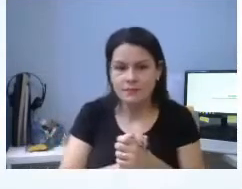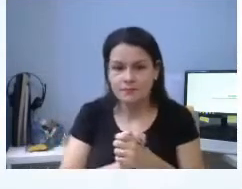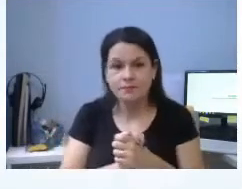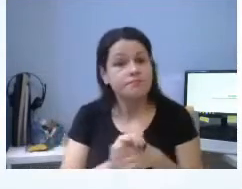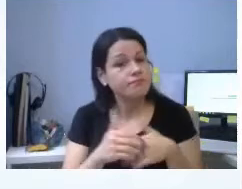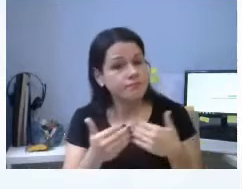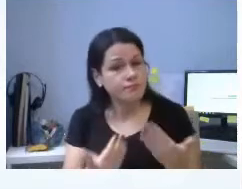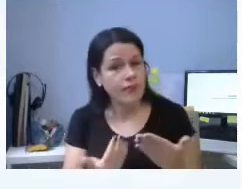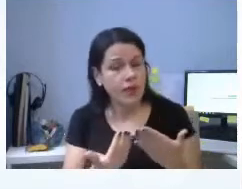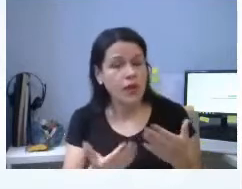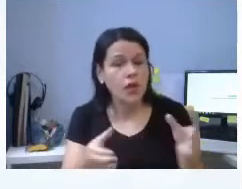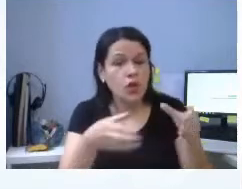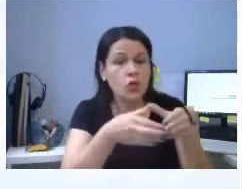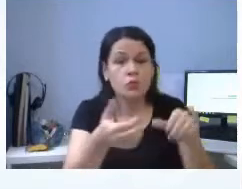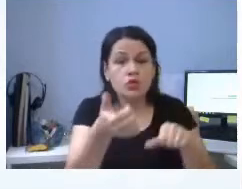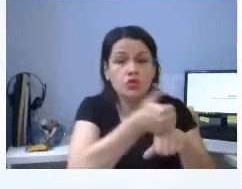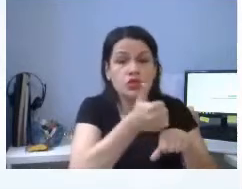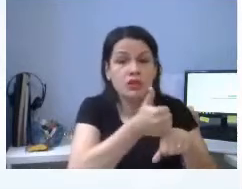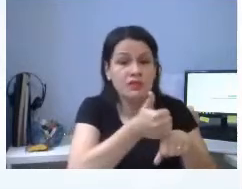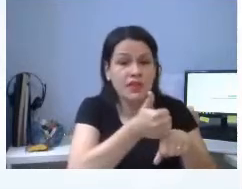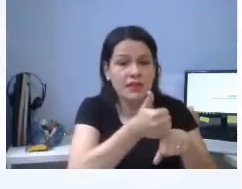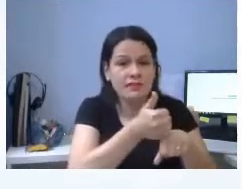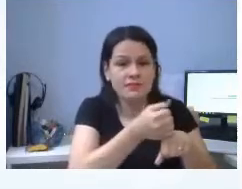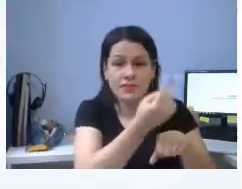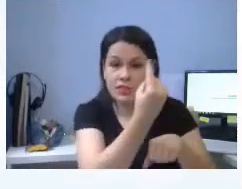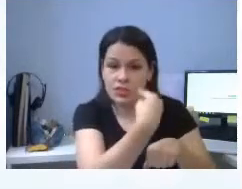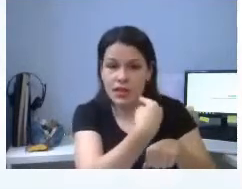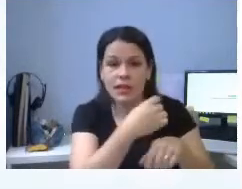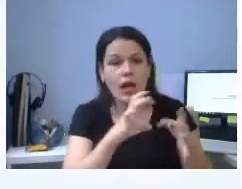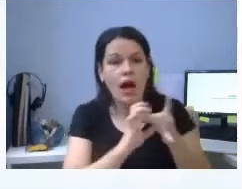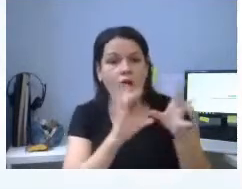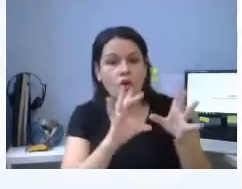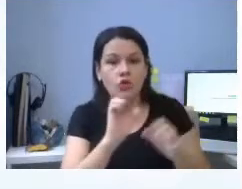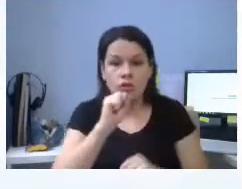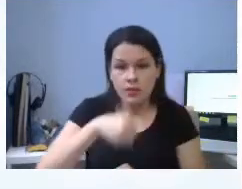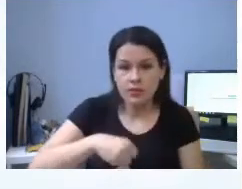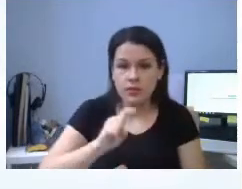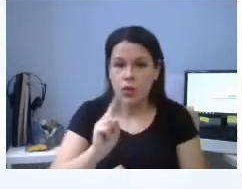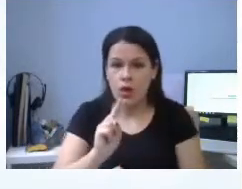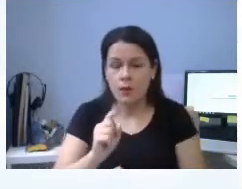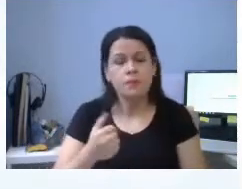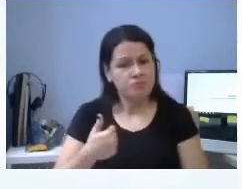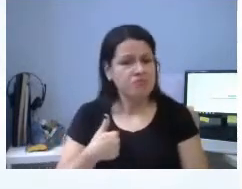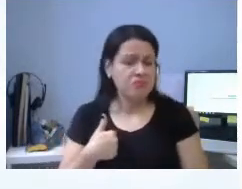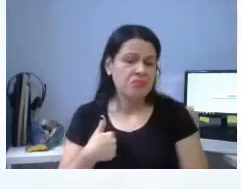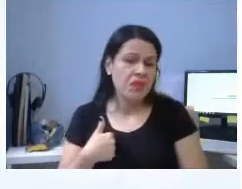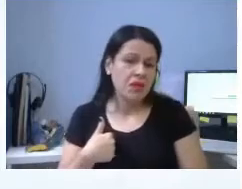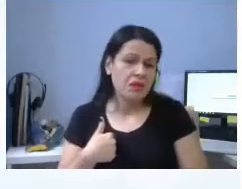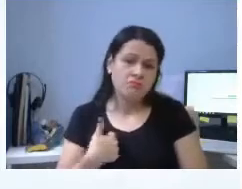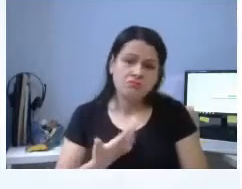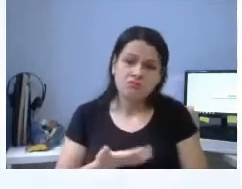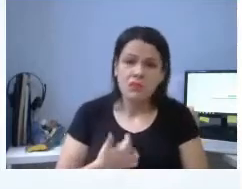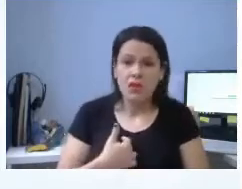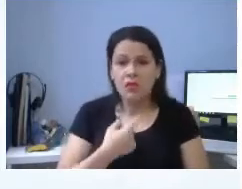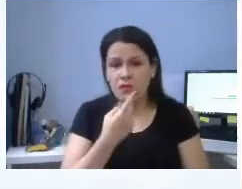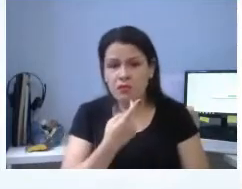a chefia imediata autoriza ou não. Eu confesso que até,